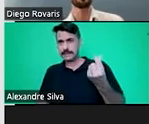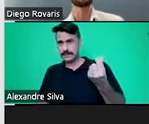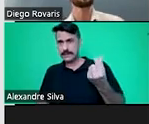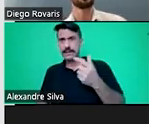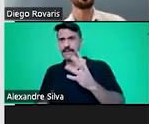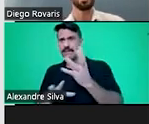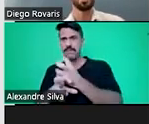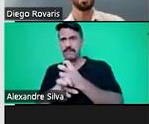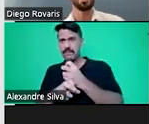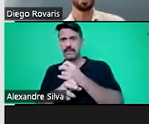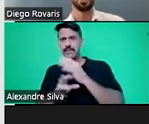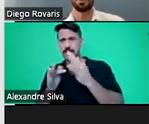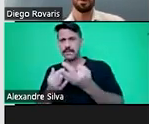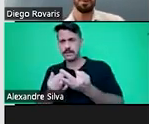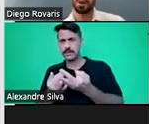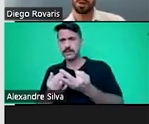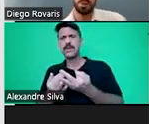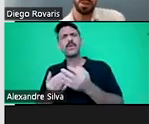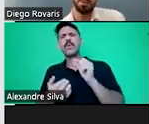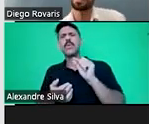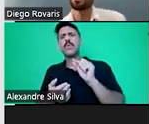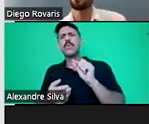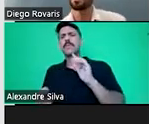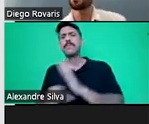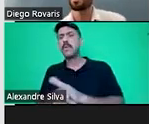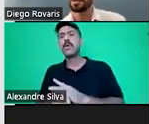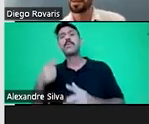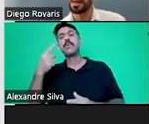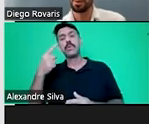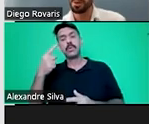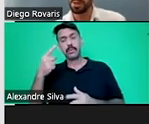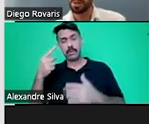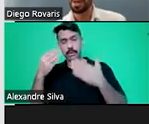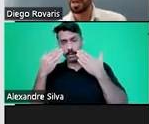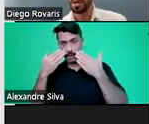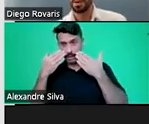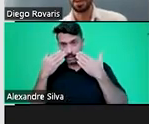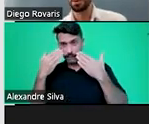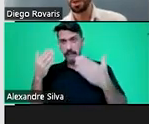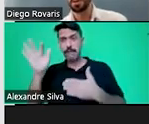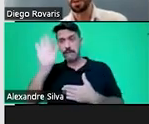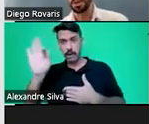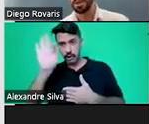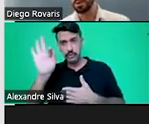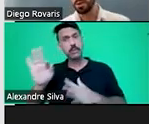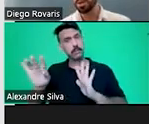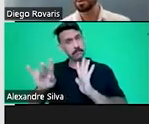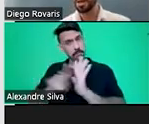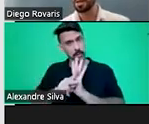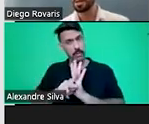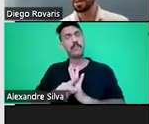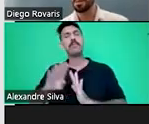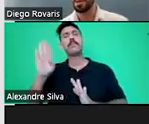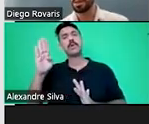renda familiar, como assim score poligênico? É um fenótipo que também tem uma influência da biologia. E a partir do conhecimento que a gente tem hoje,